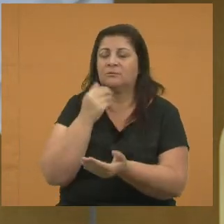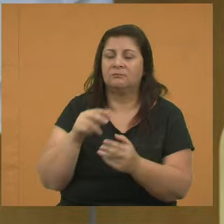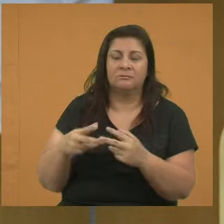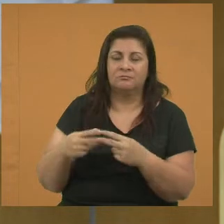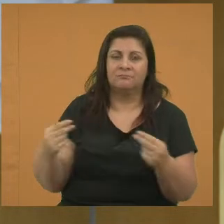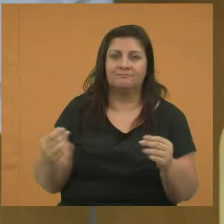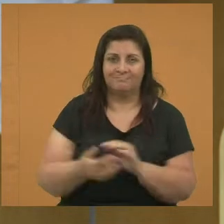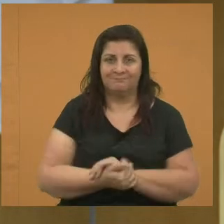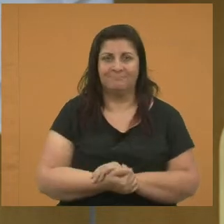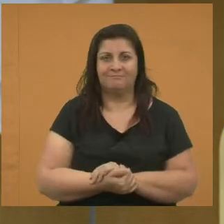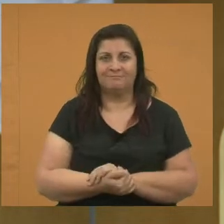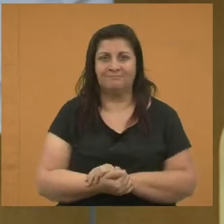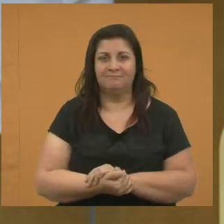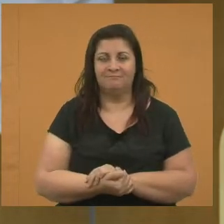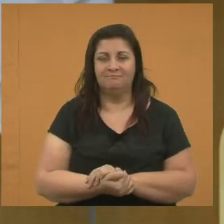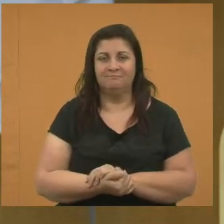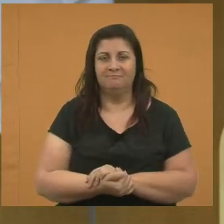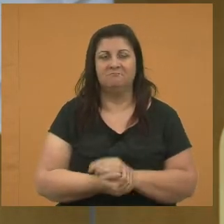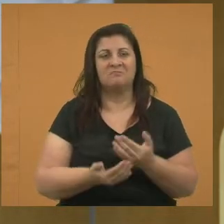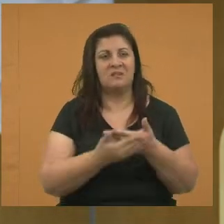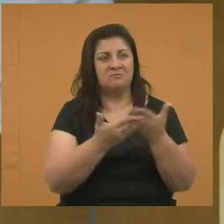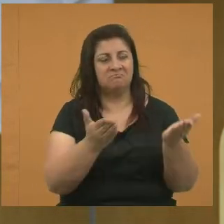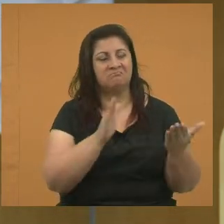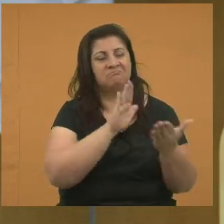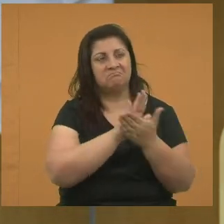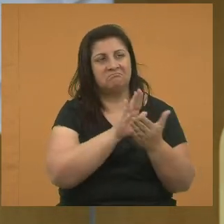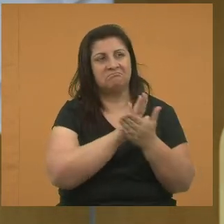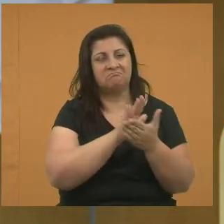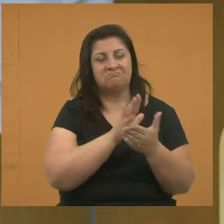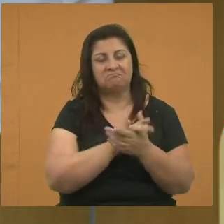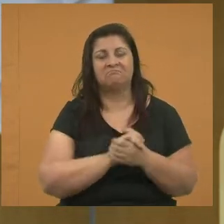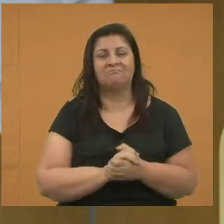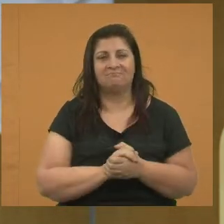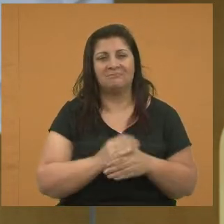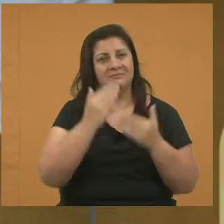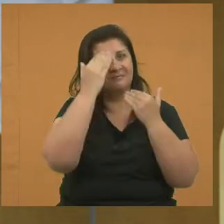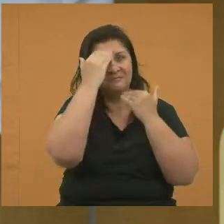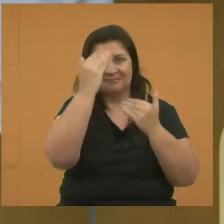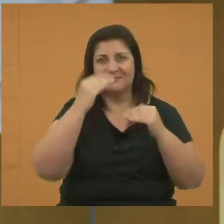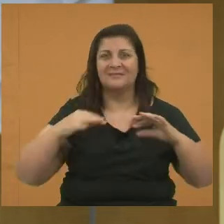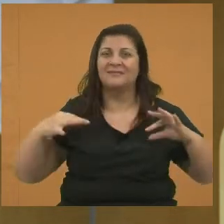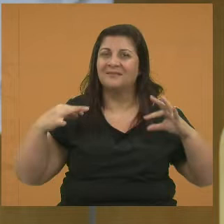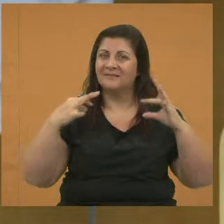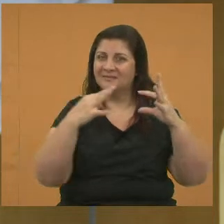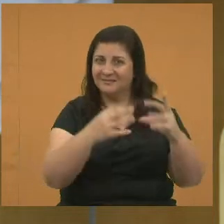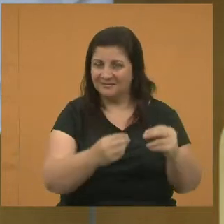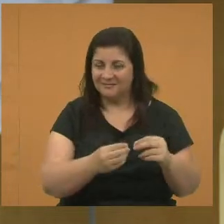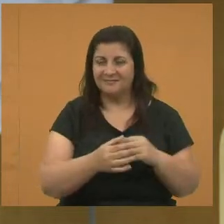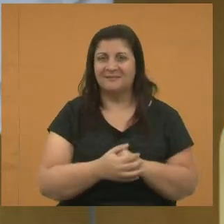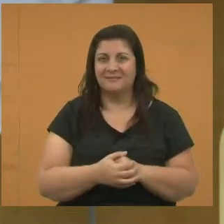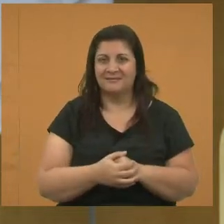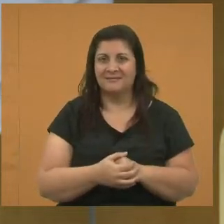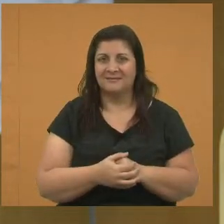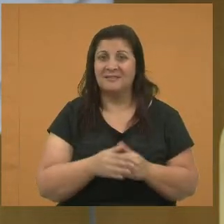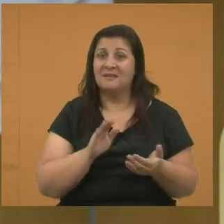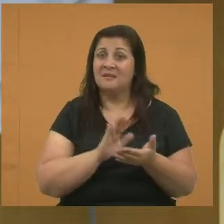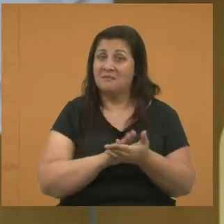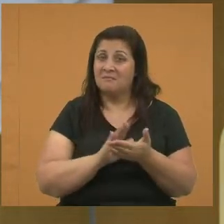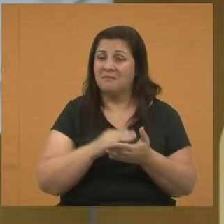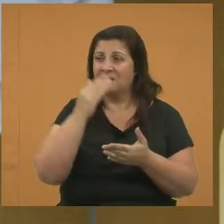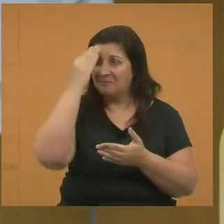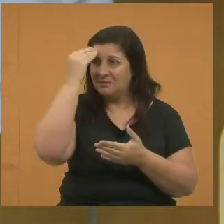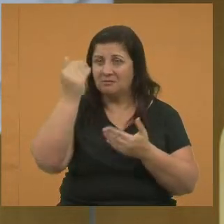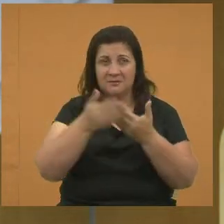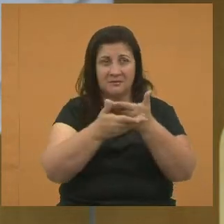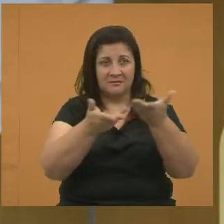para a sua casa. Então, vocês estão de parabéns, viu, gente? Muito obrigado a todos e parabéns pela homenagem de todas